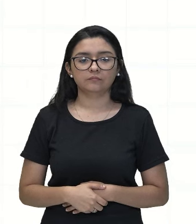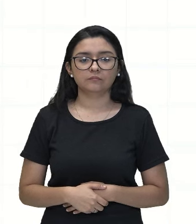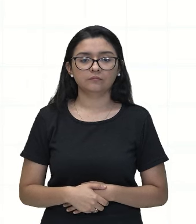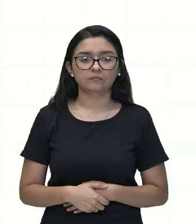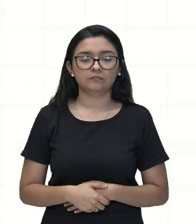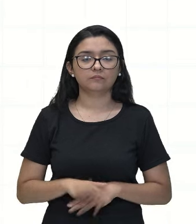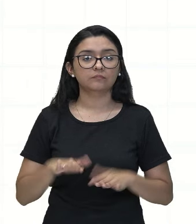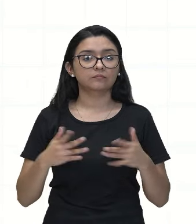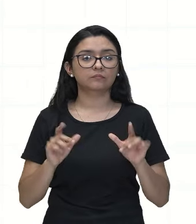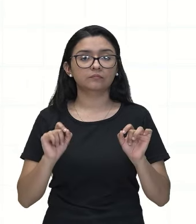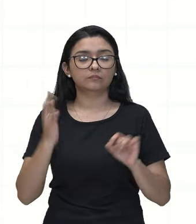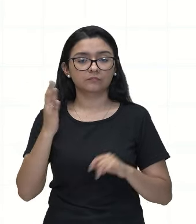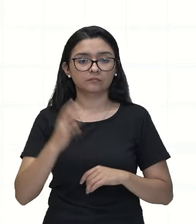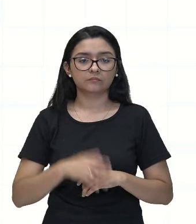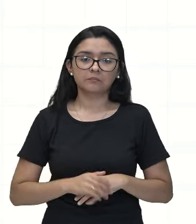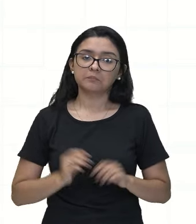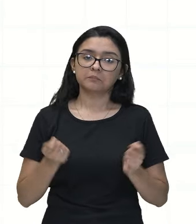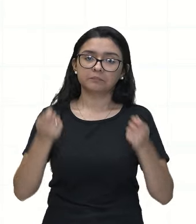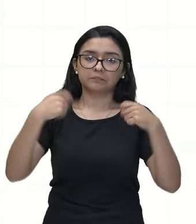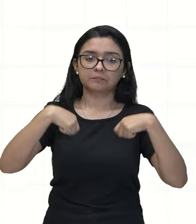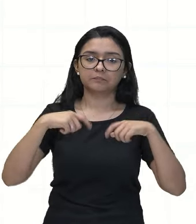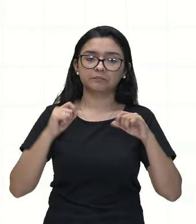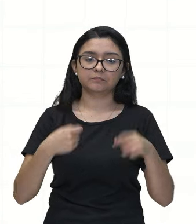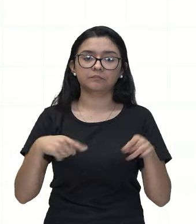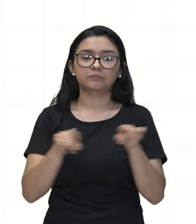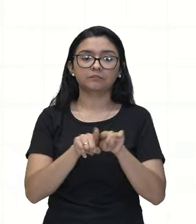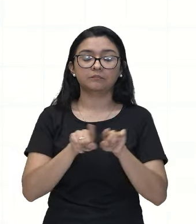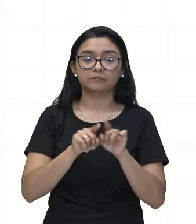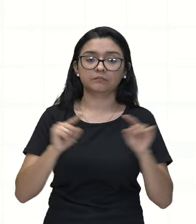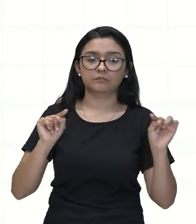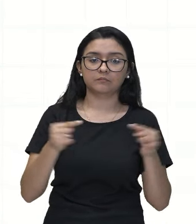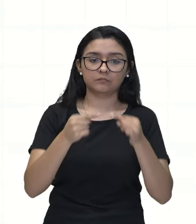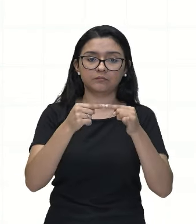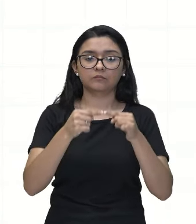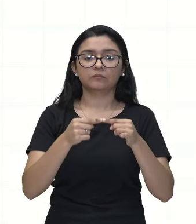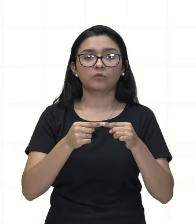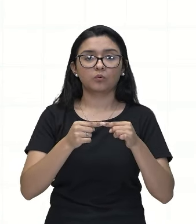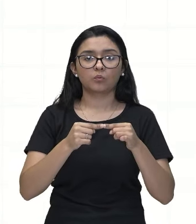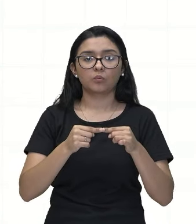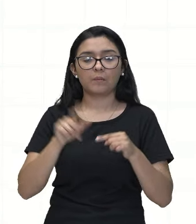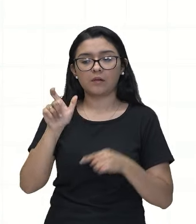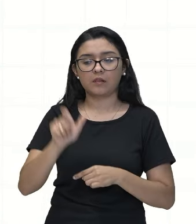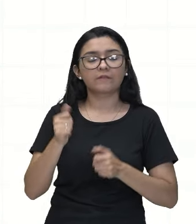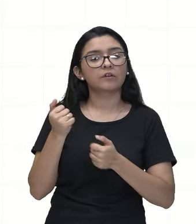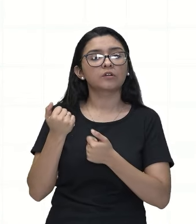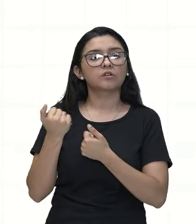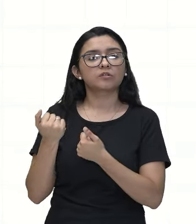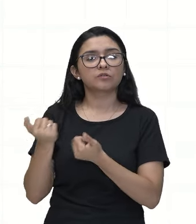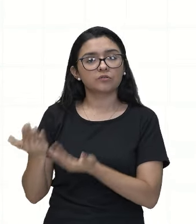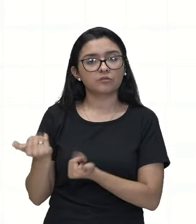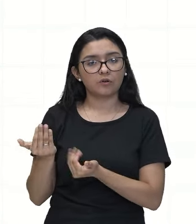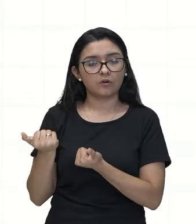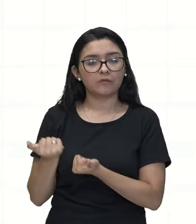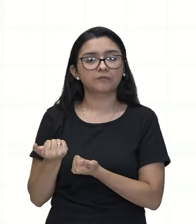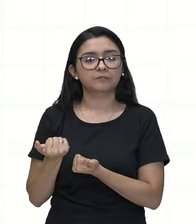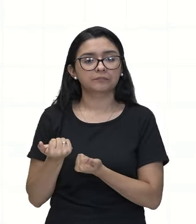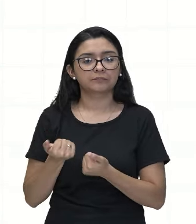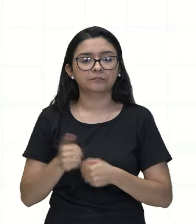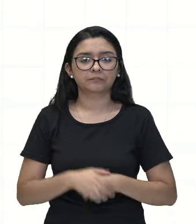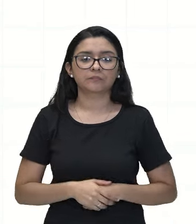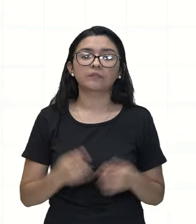o que que acontece pode-se também fazer a concordância com jovens os jovens querem que é